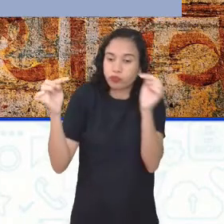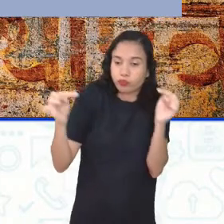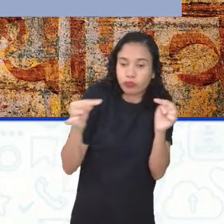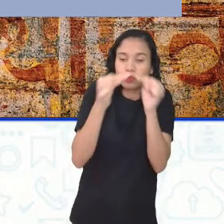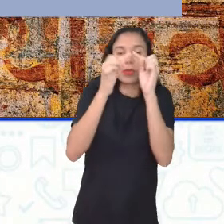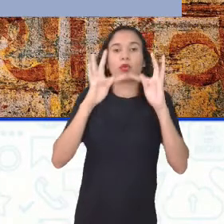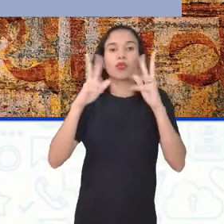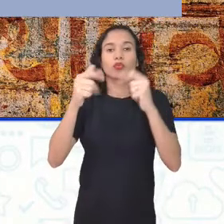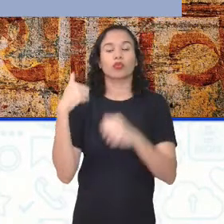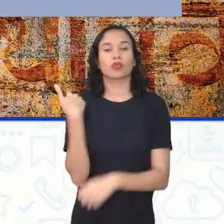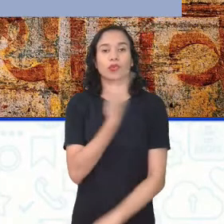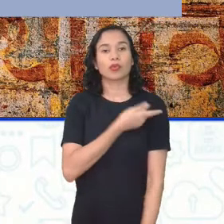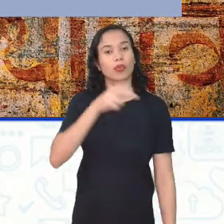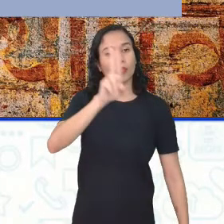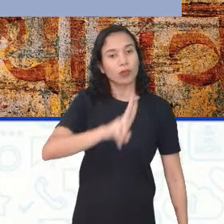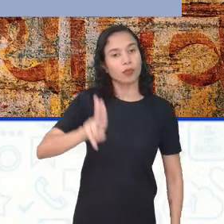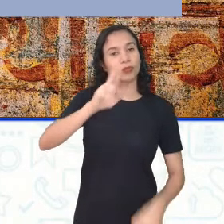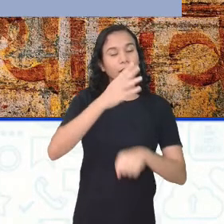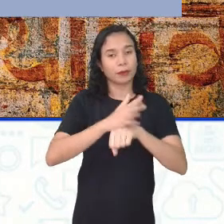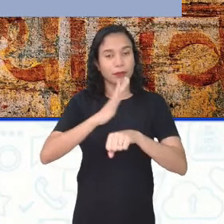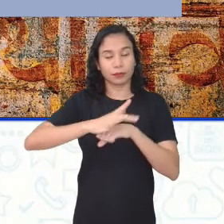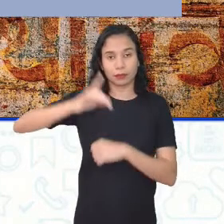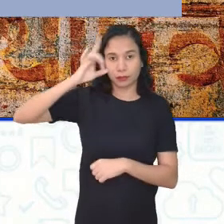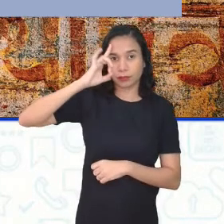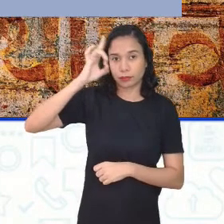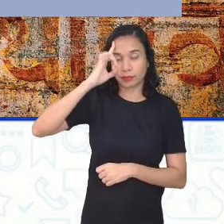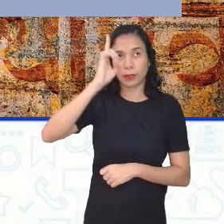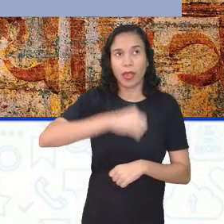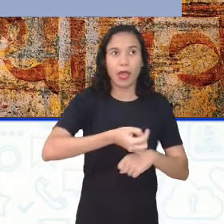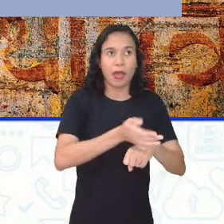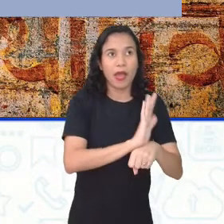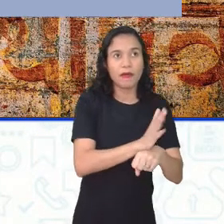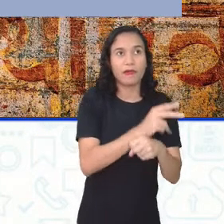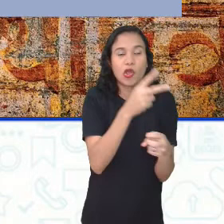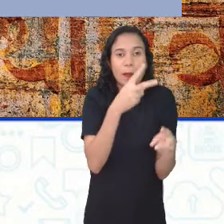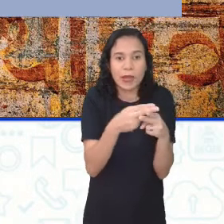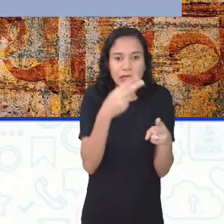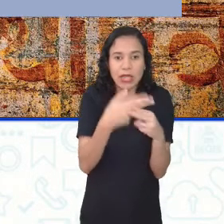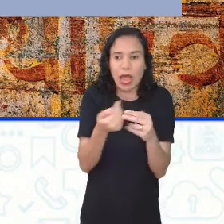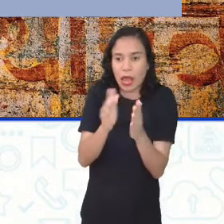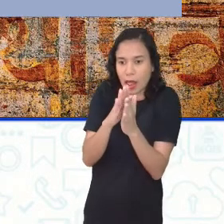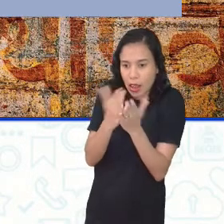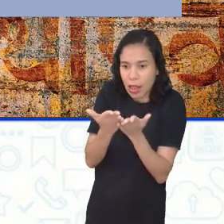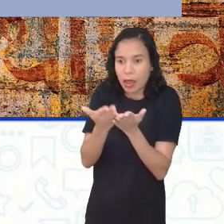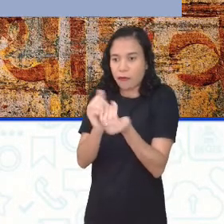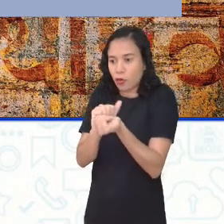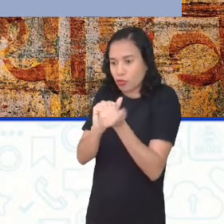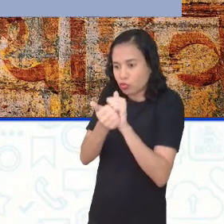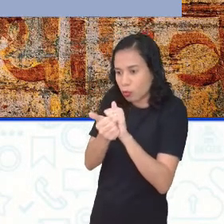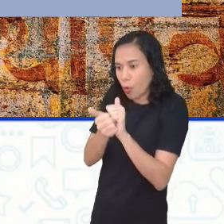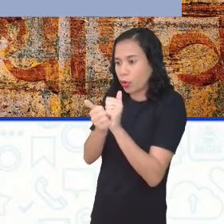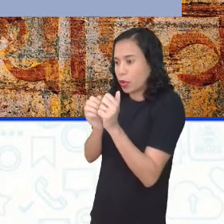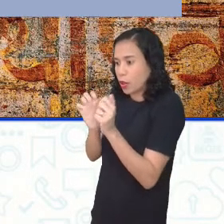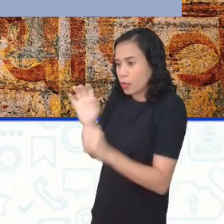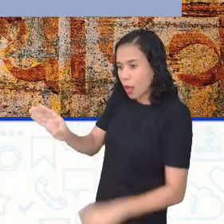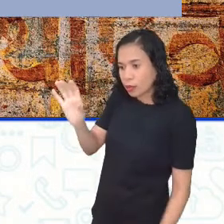que a gente consome no nosso dia a dia, seja ele filme, série, livro, esporte, tudo isso pode sim